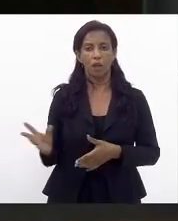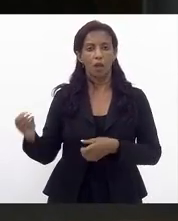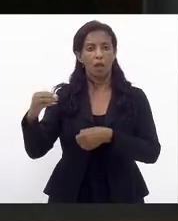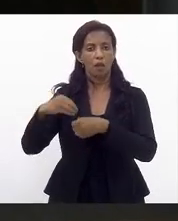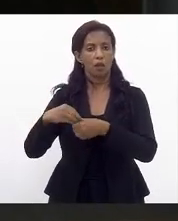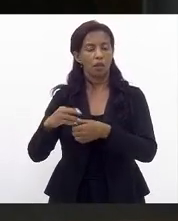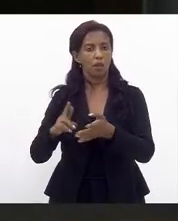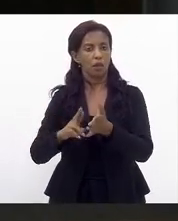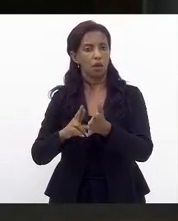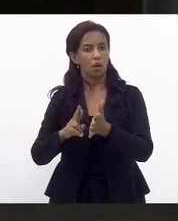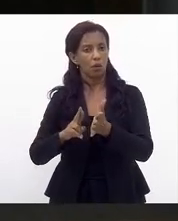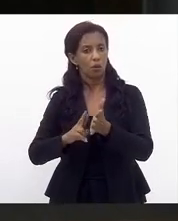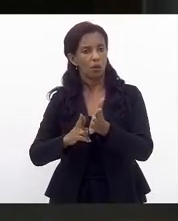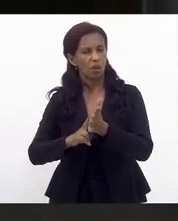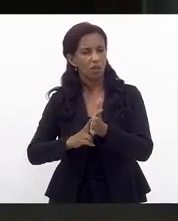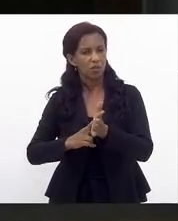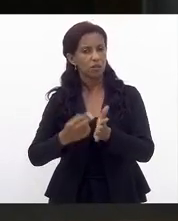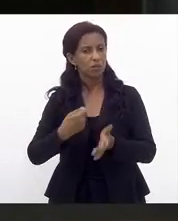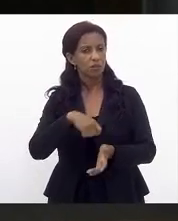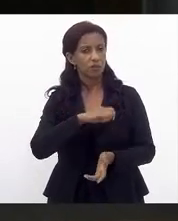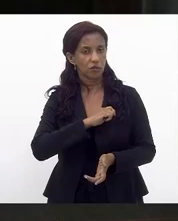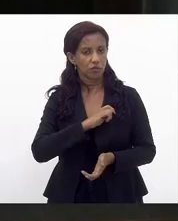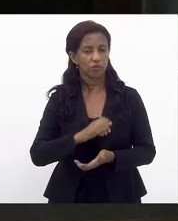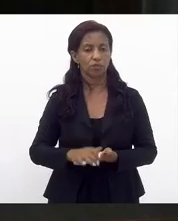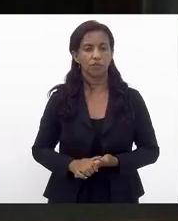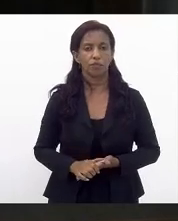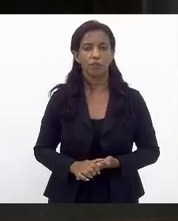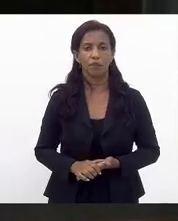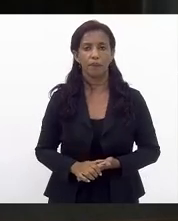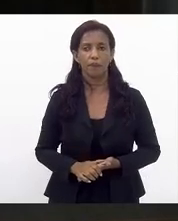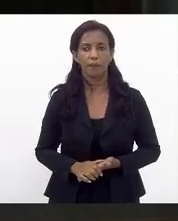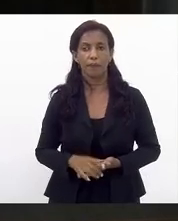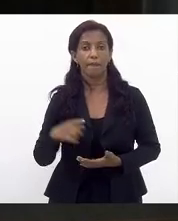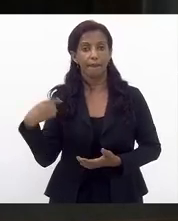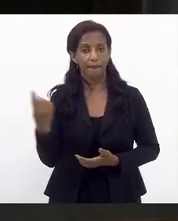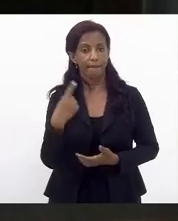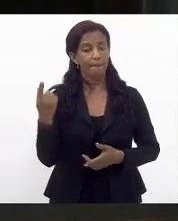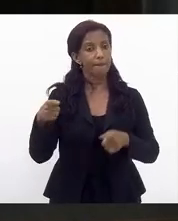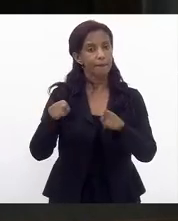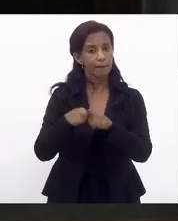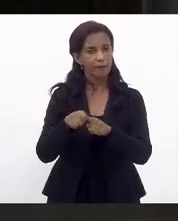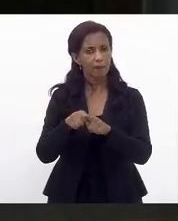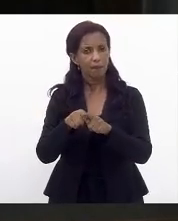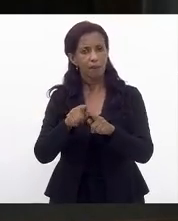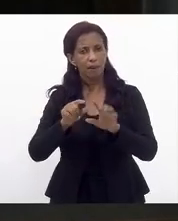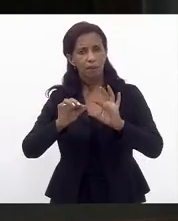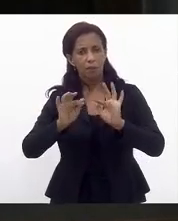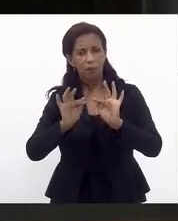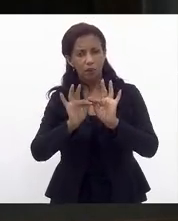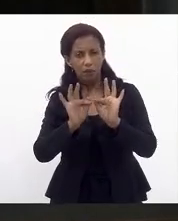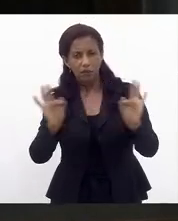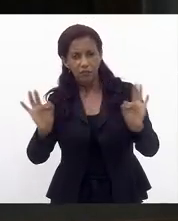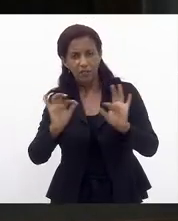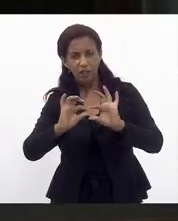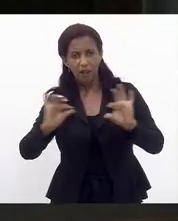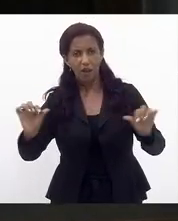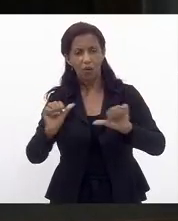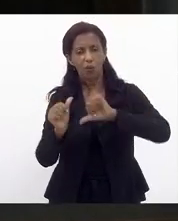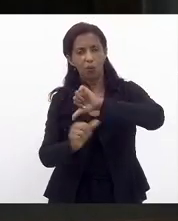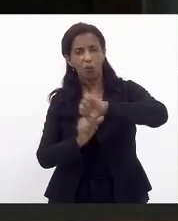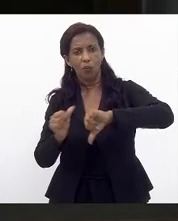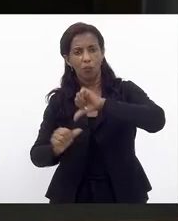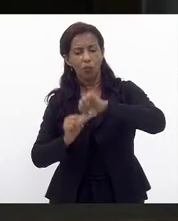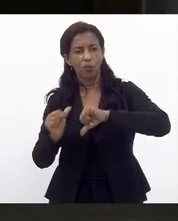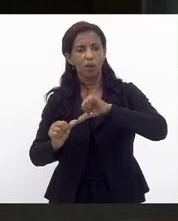aderir ao regime de recuperação fiscal e a nós também colocamos no final do texto ambas